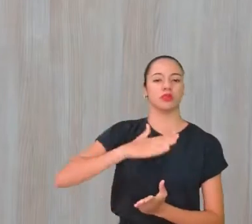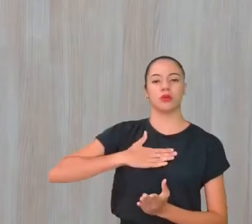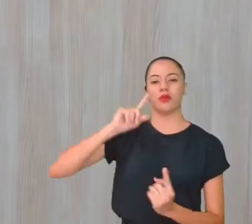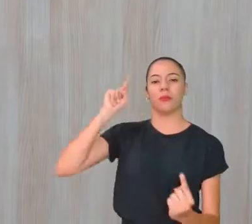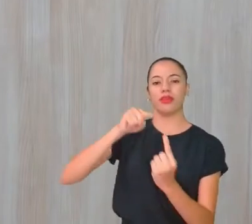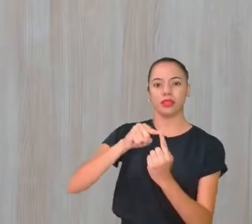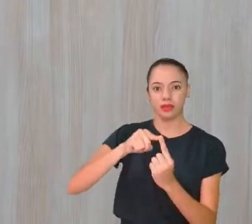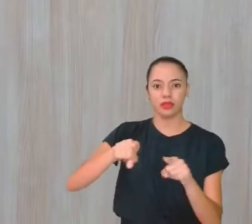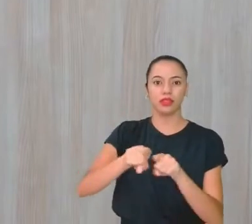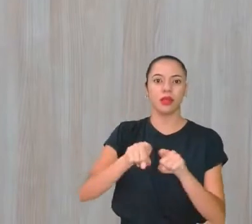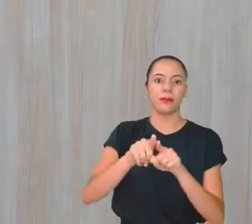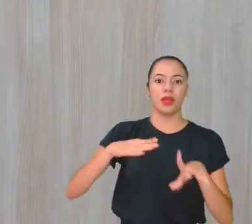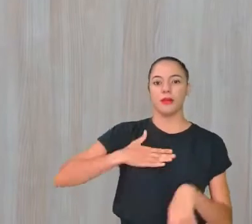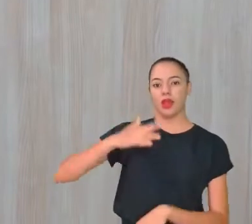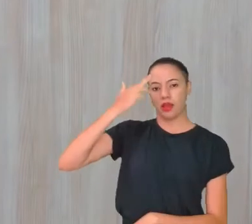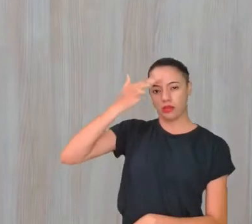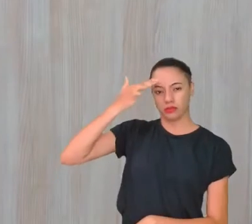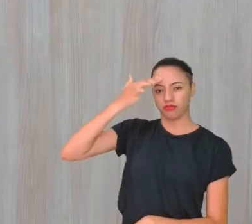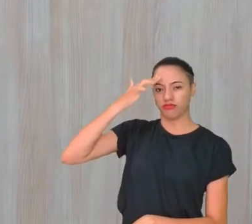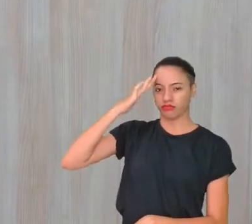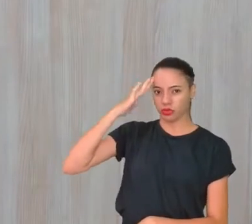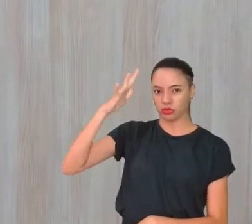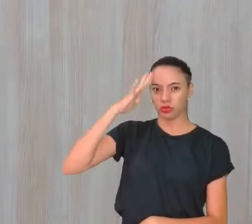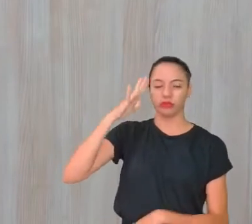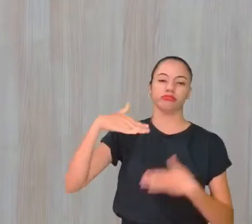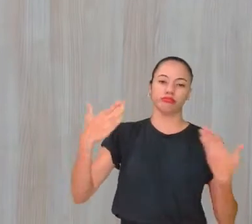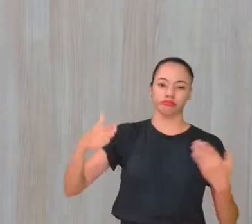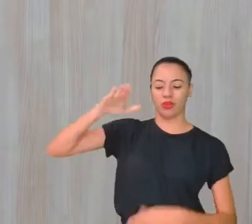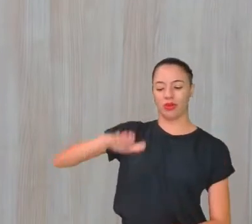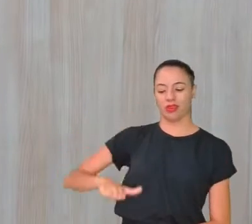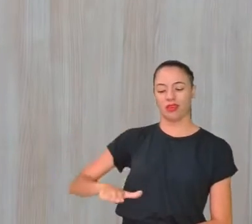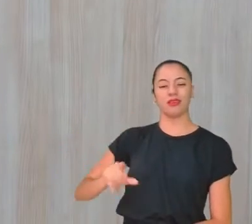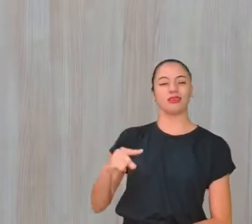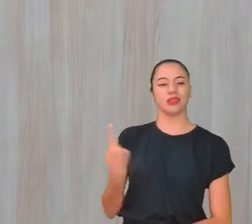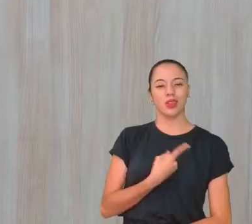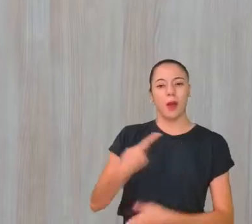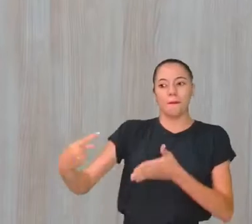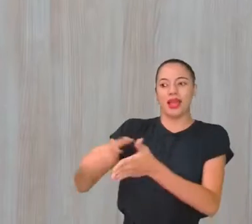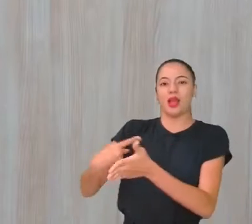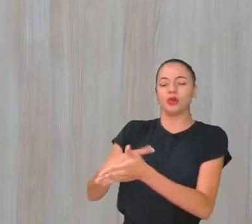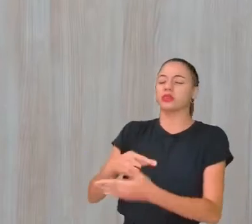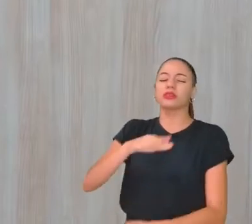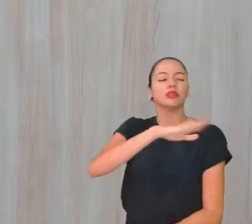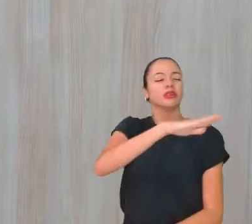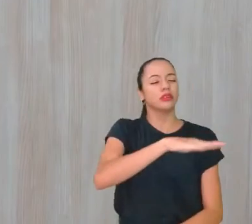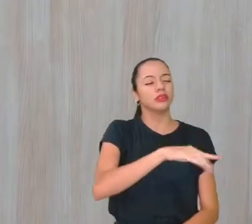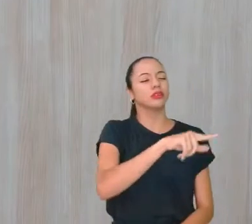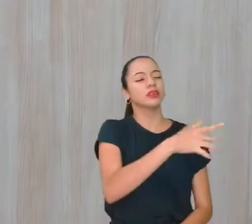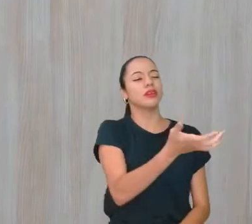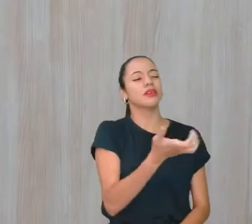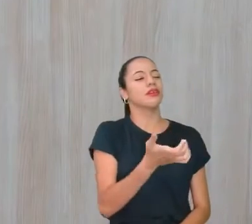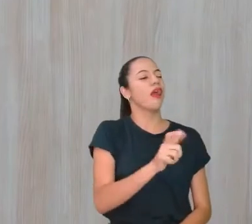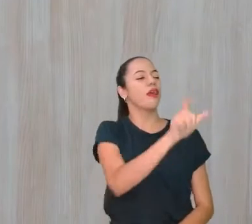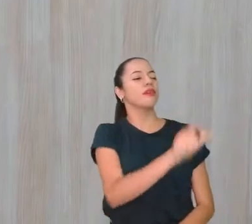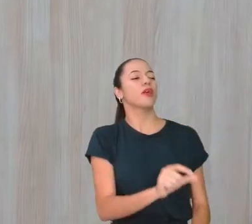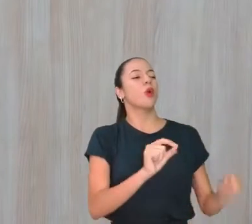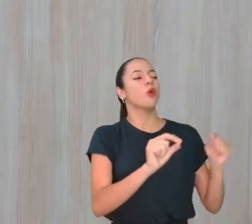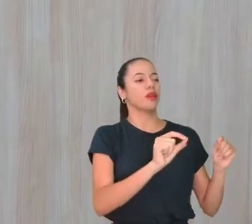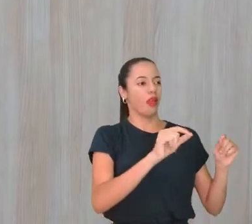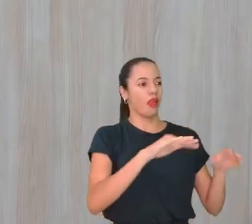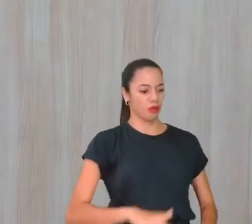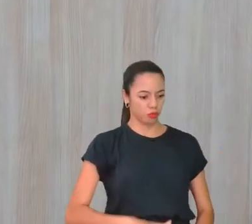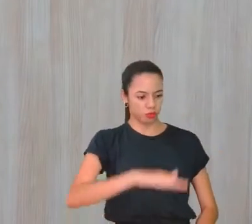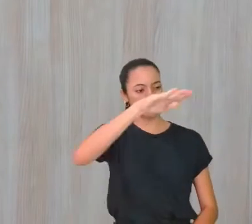Então, desde criança, quando a gente é perguntado sobre essa pergunta do que você quer ser quando crescer,